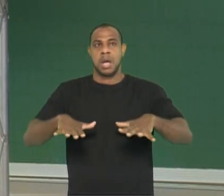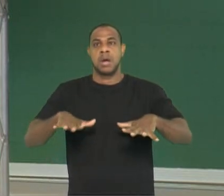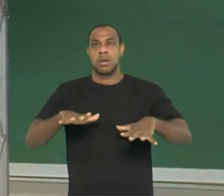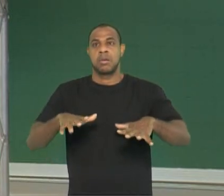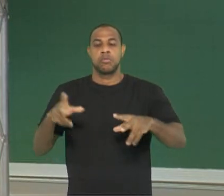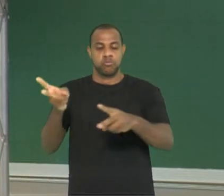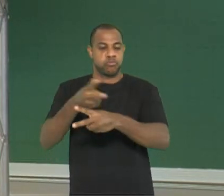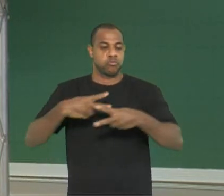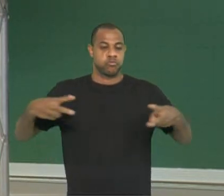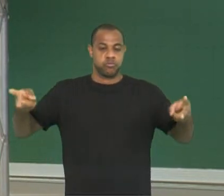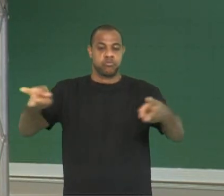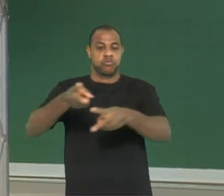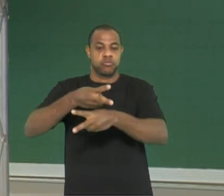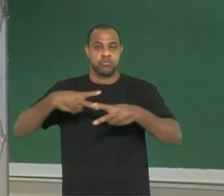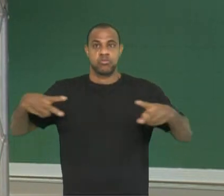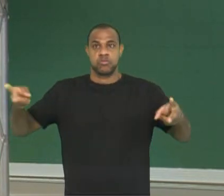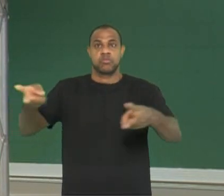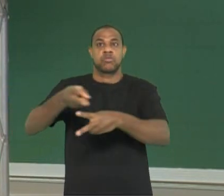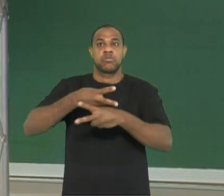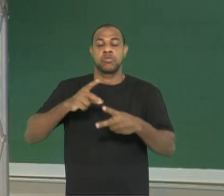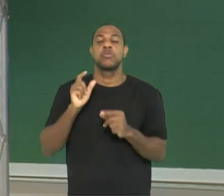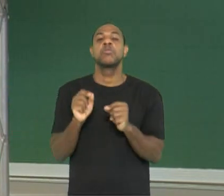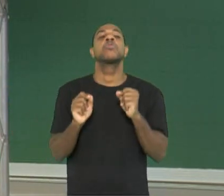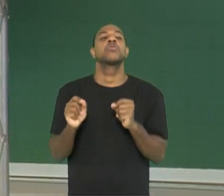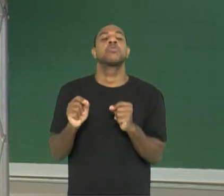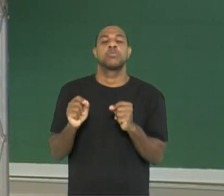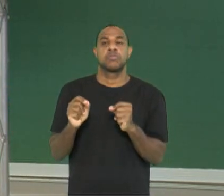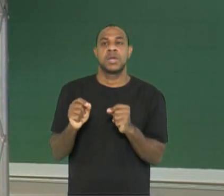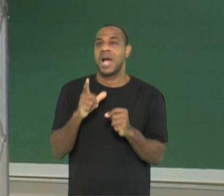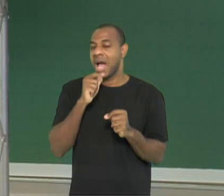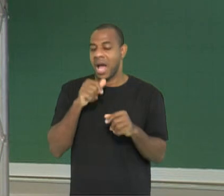dos ventos vai fazer com que essa água, em